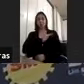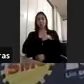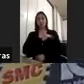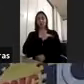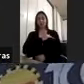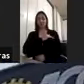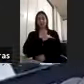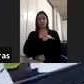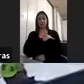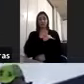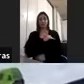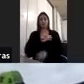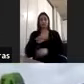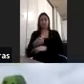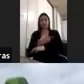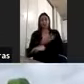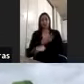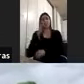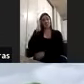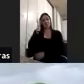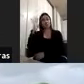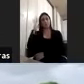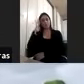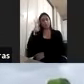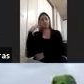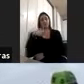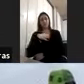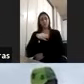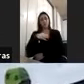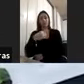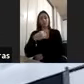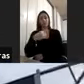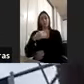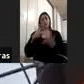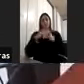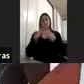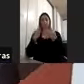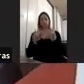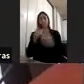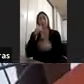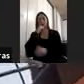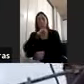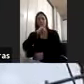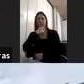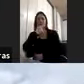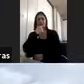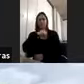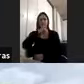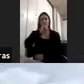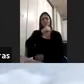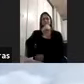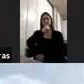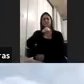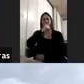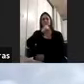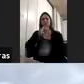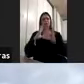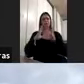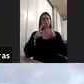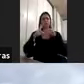com a emoção dos nossos filhos, dos nossos pais, dos nossos avós, porque eles foram a